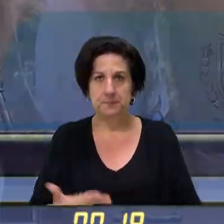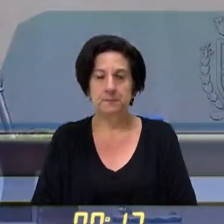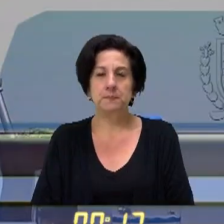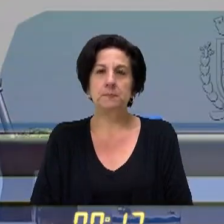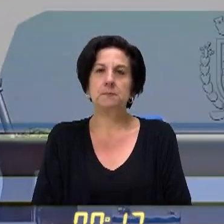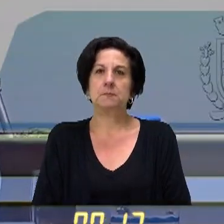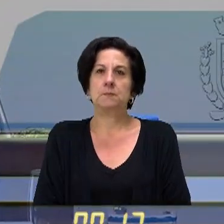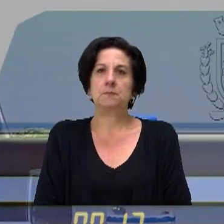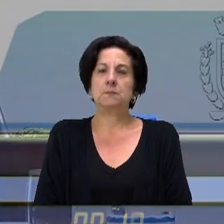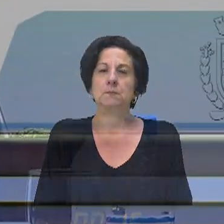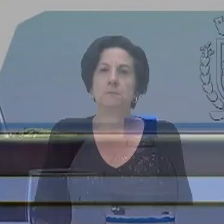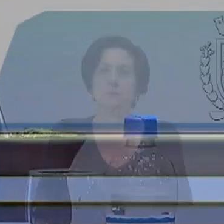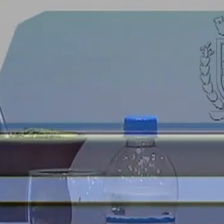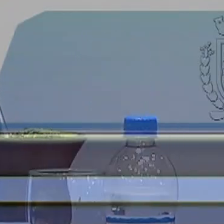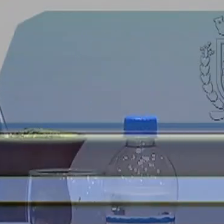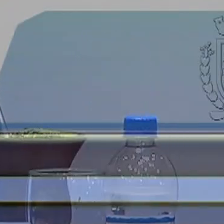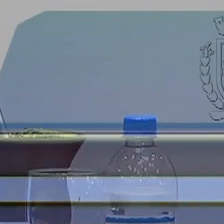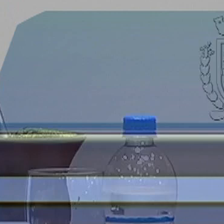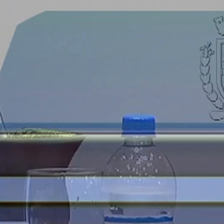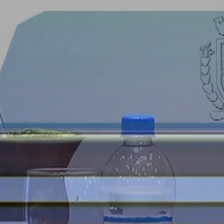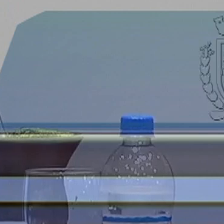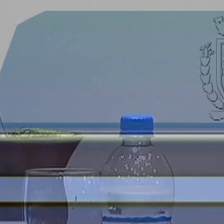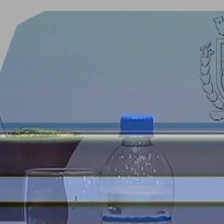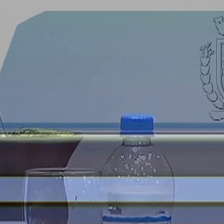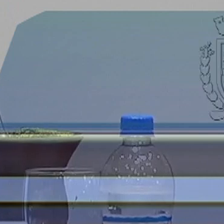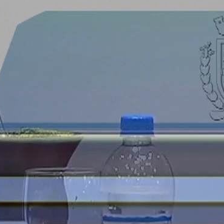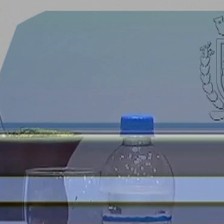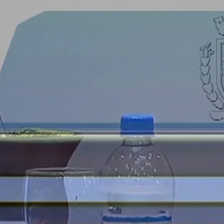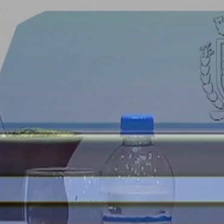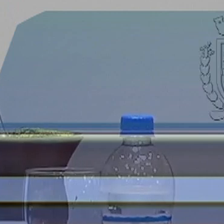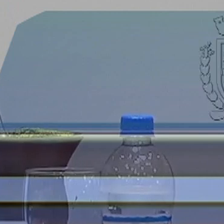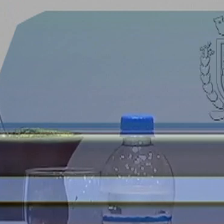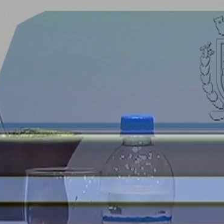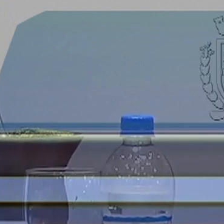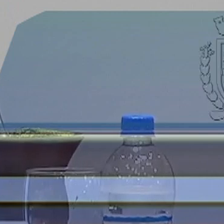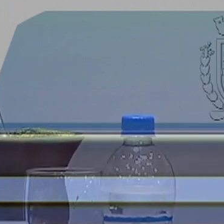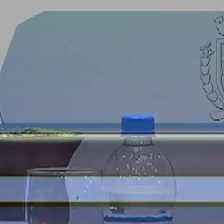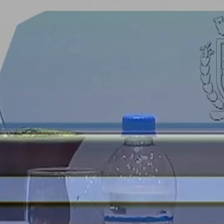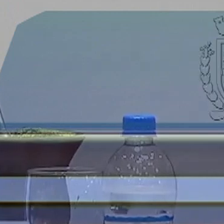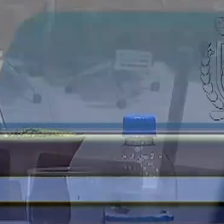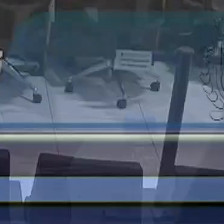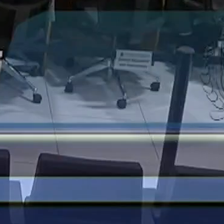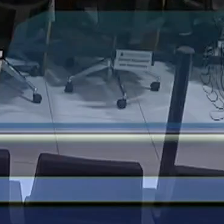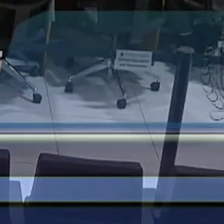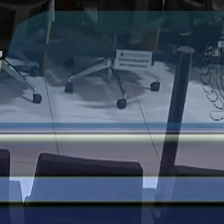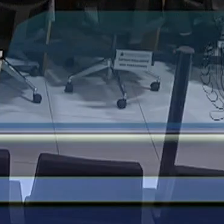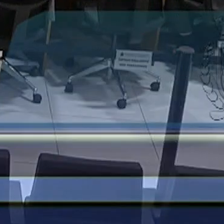presidente. Próximo vereador a usar a palavra, vereador Donei Caspari.